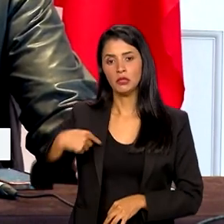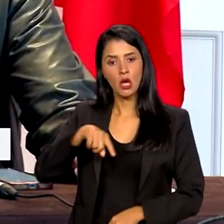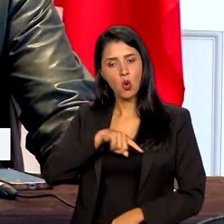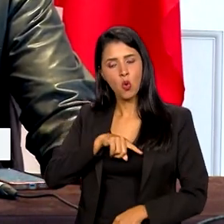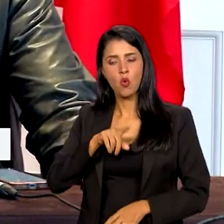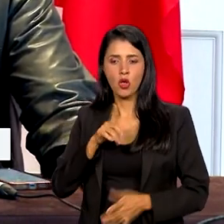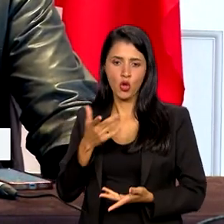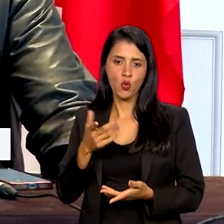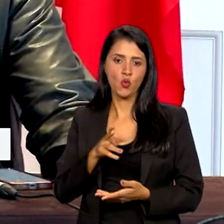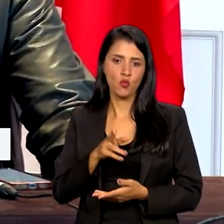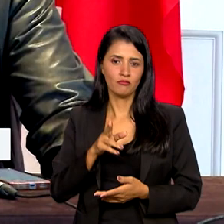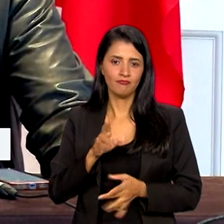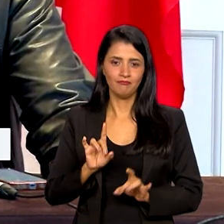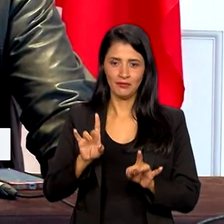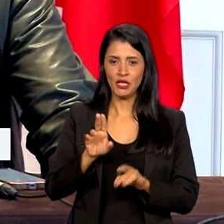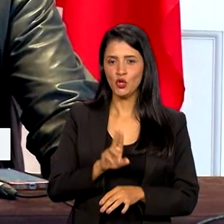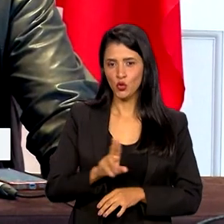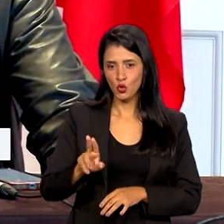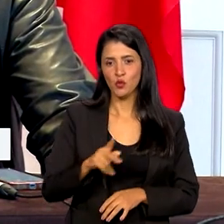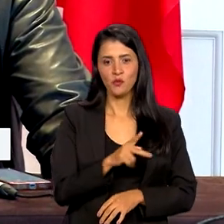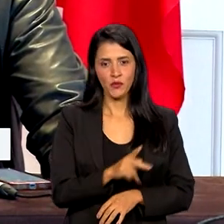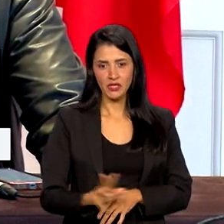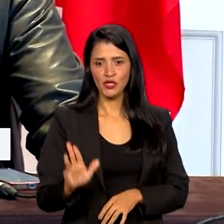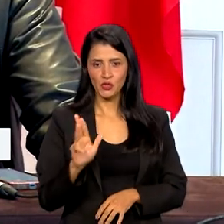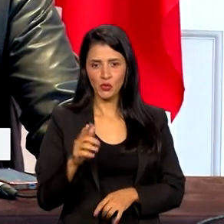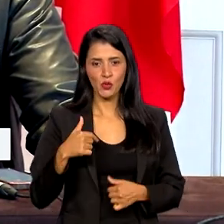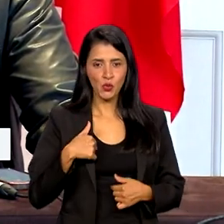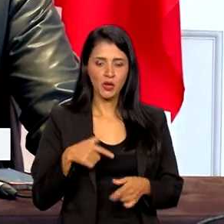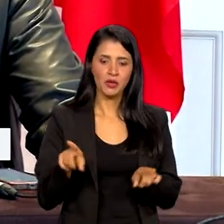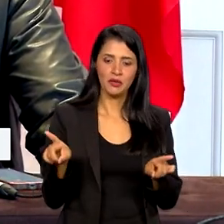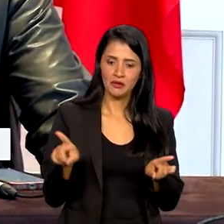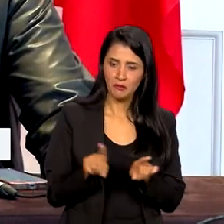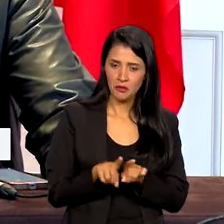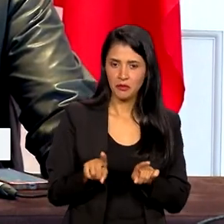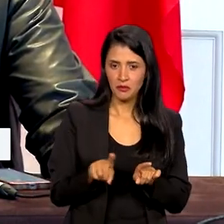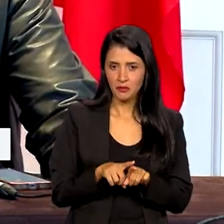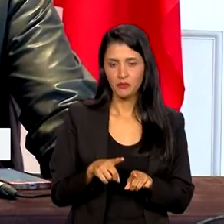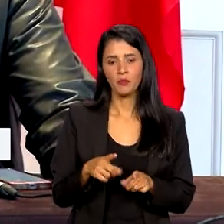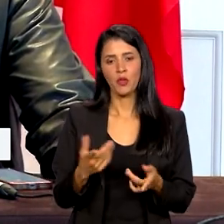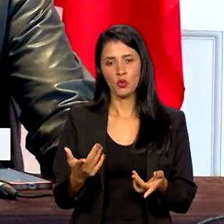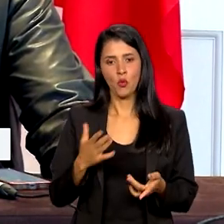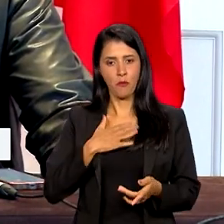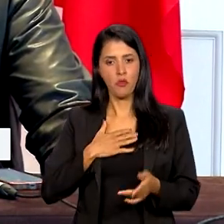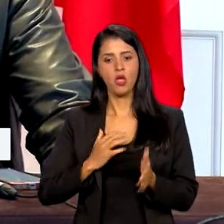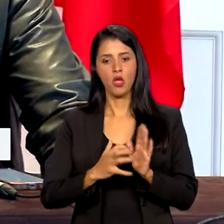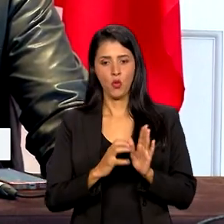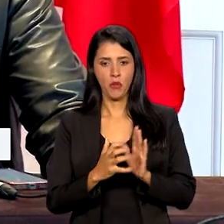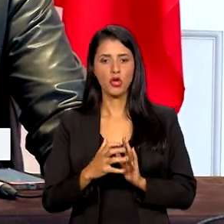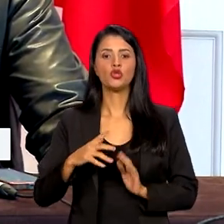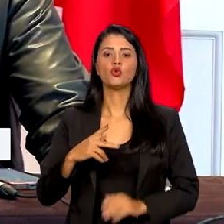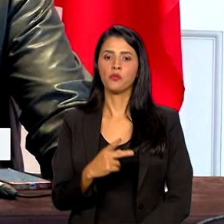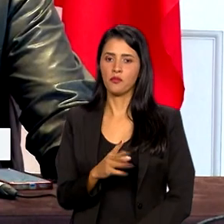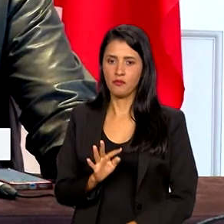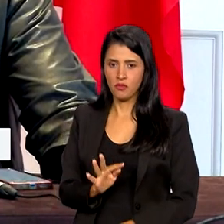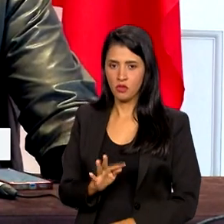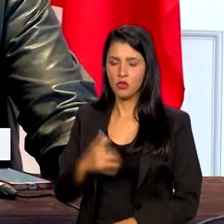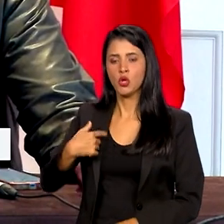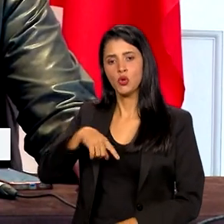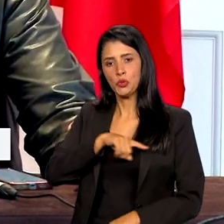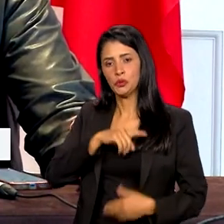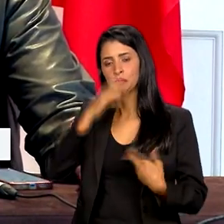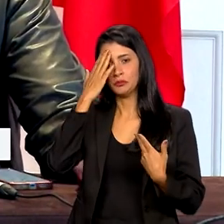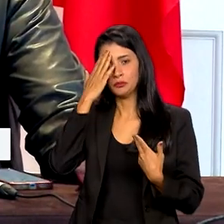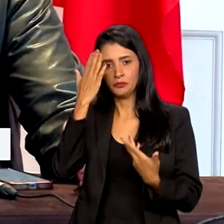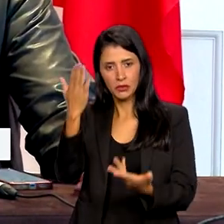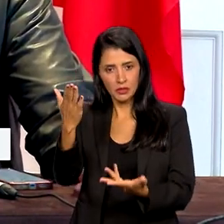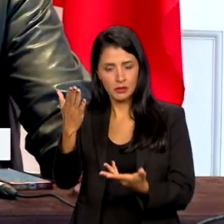especial, em nome do presidente Lula e do meu partido, o Partido dos Trabalhadores, nós